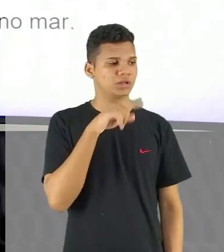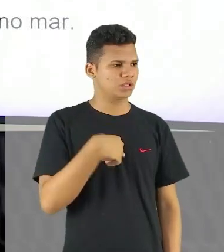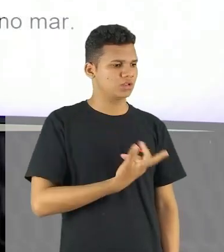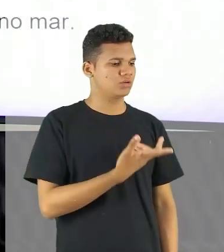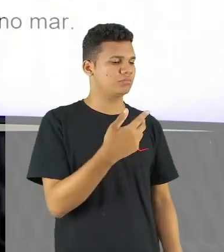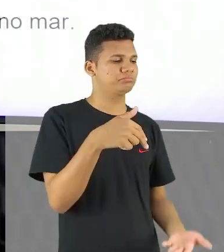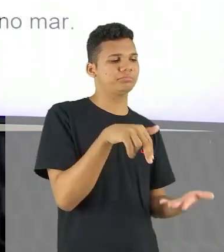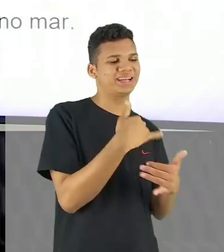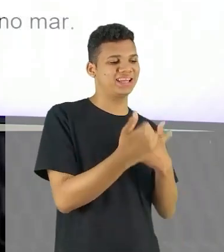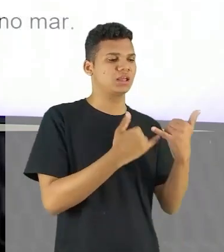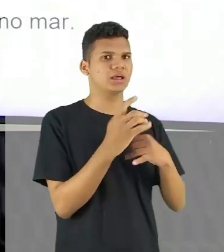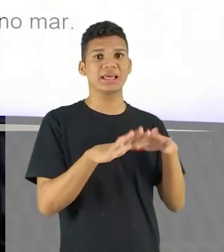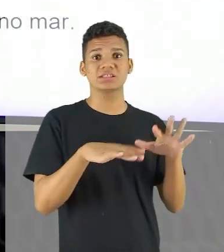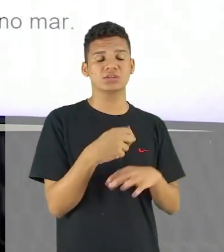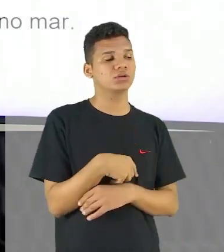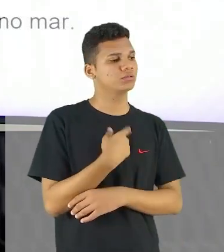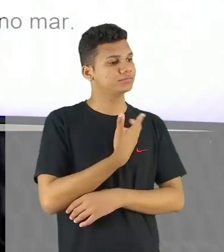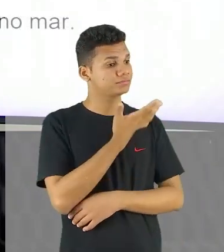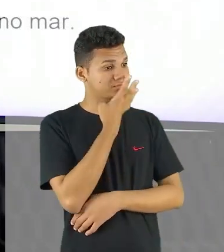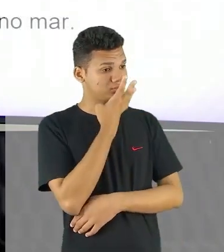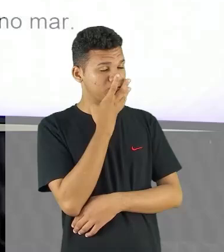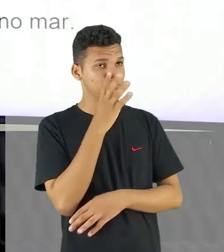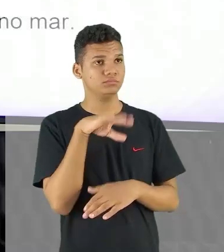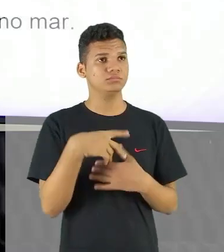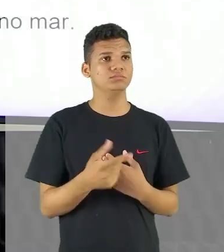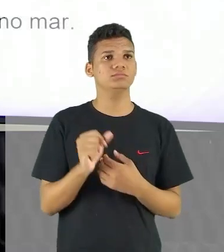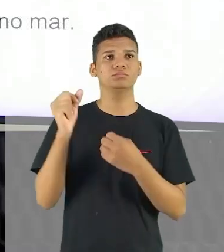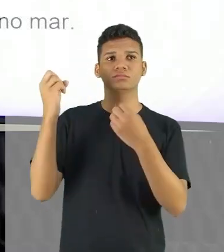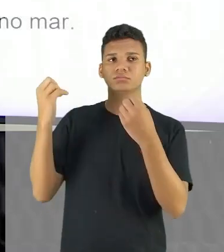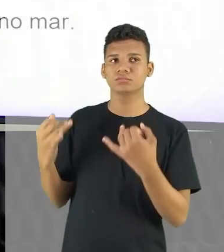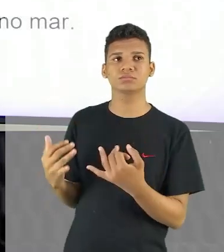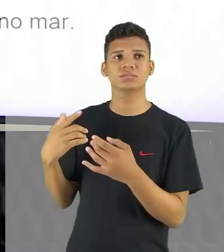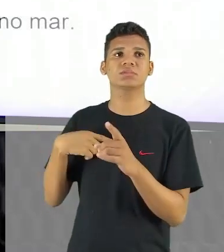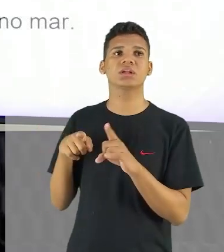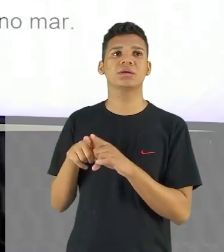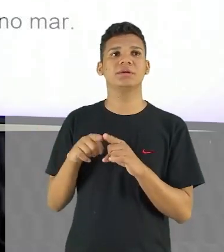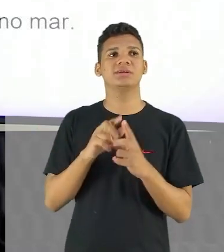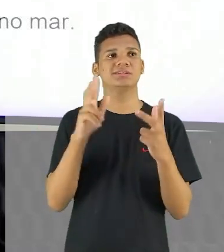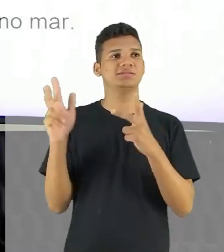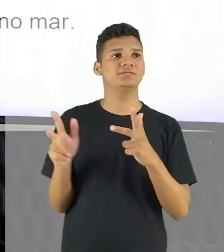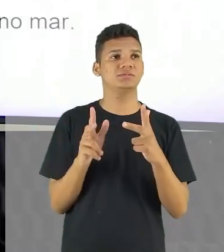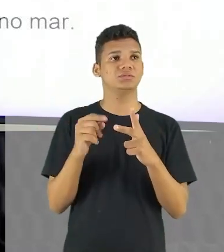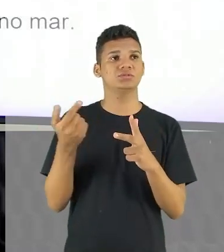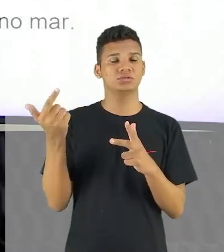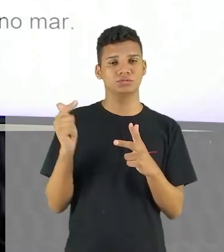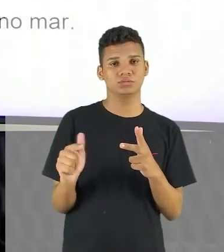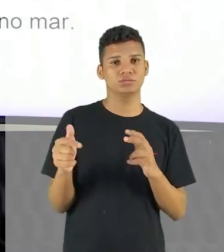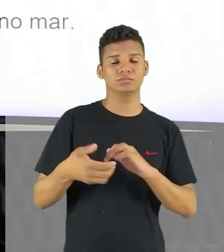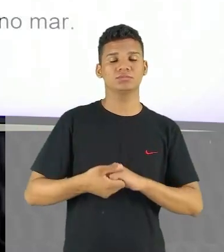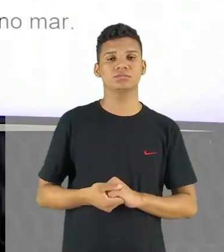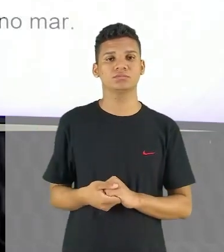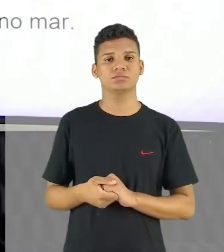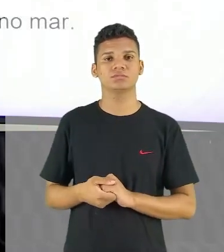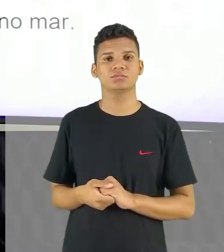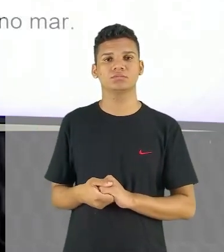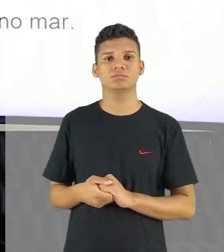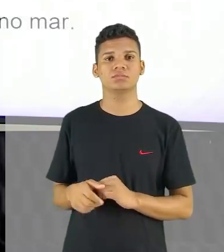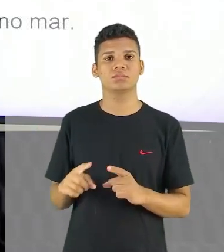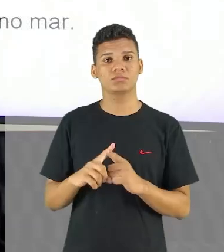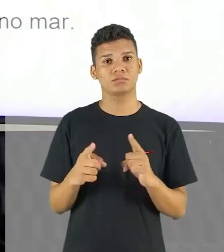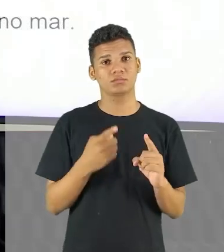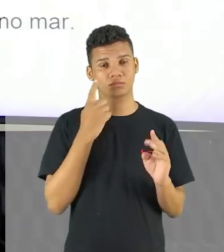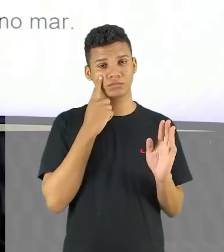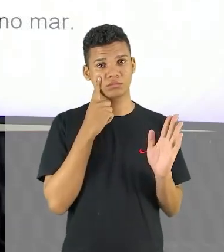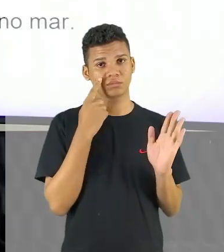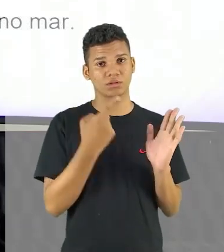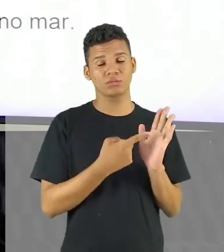admirando. E ela própria, na mesma voz mansa, o advertiu. Olha aqui de novo, ó, diálogo. Mas não é para isso